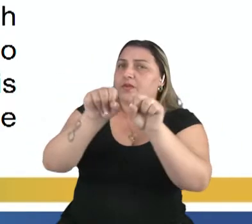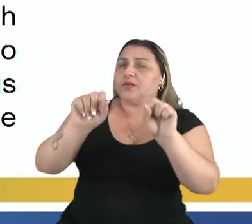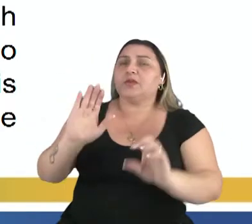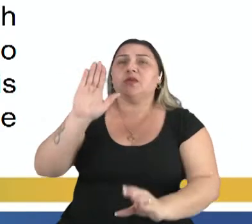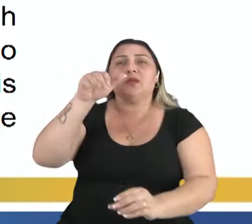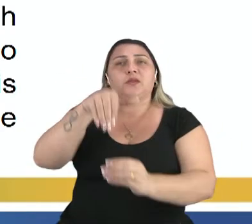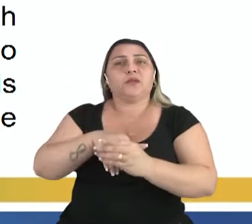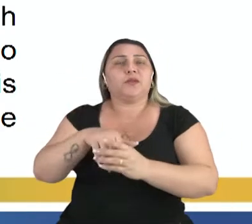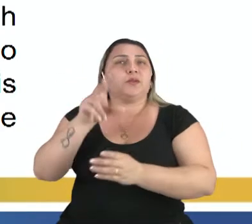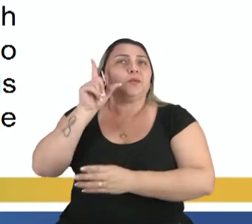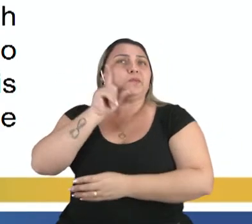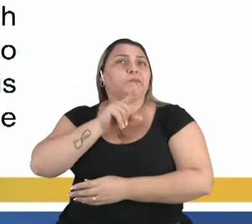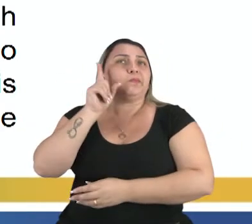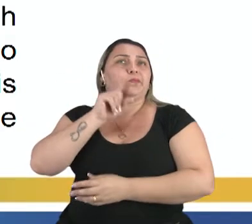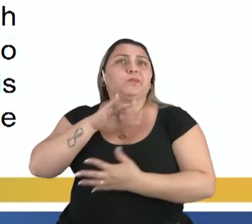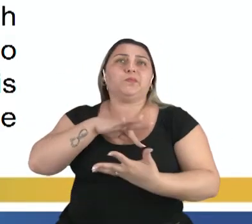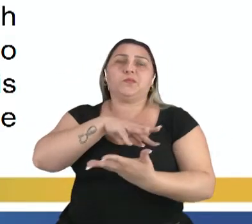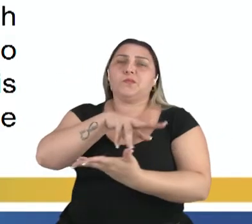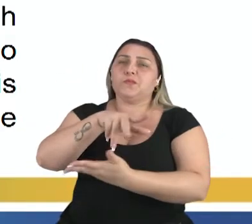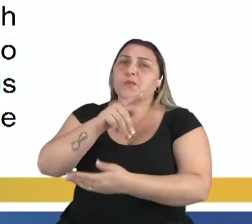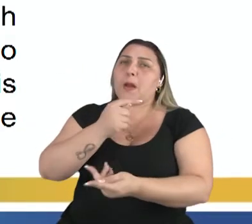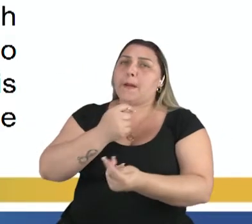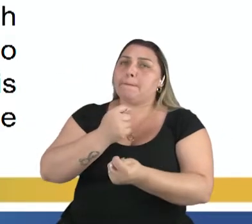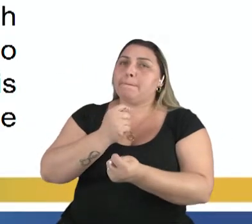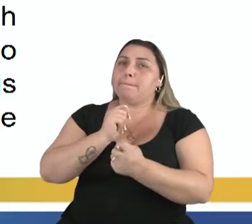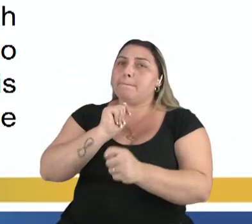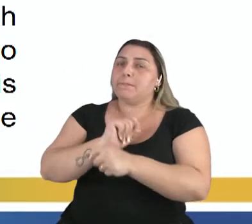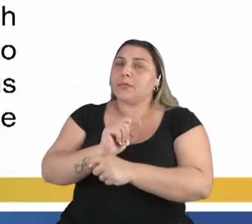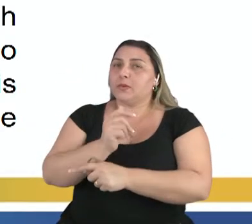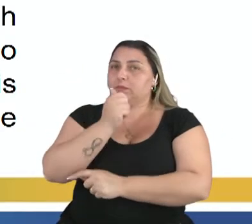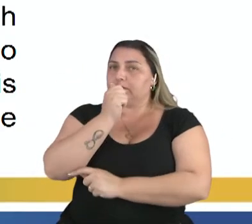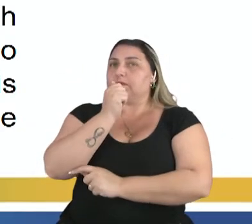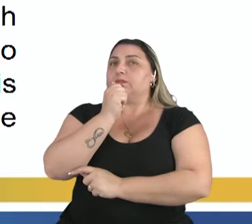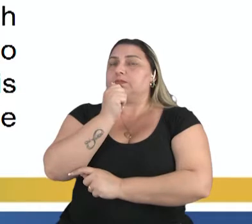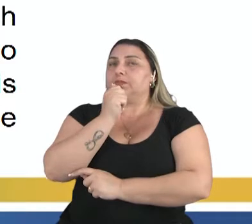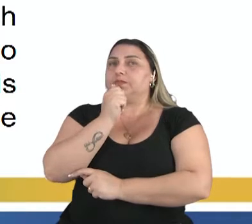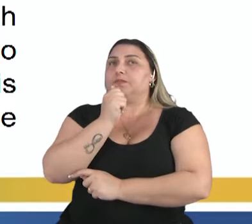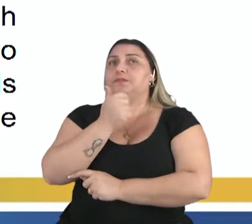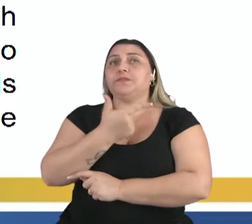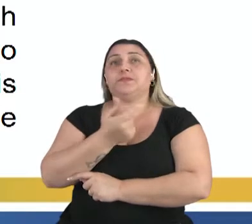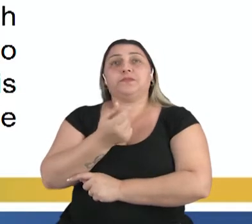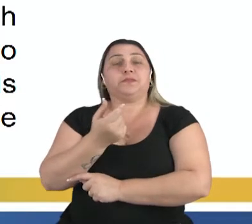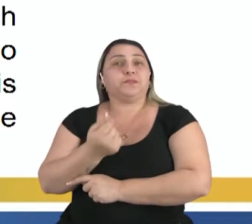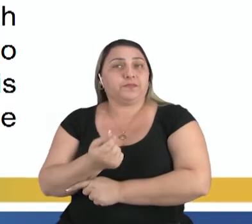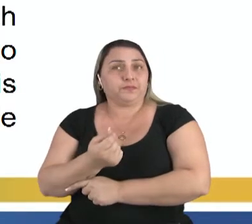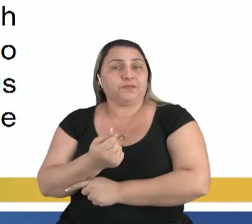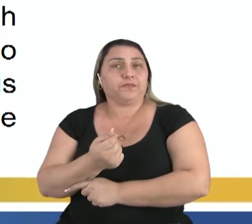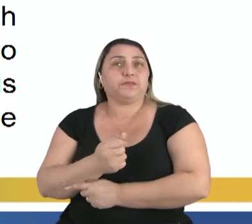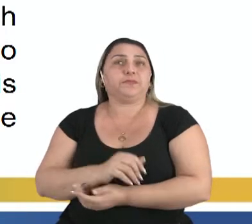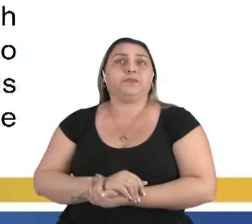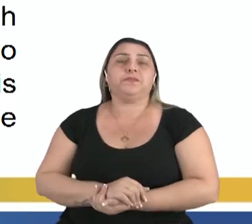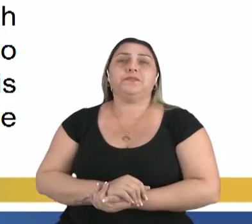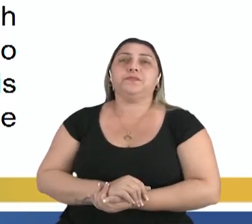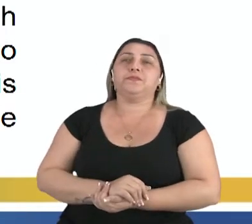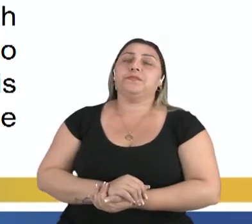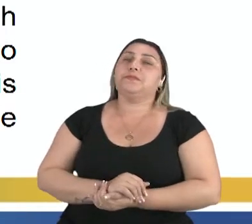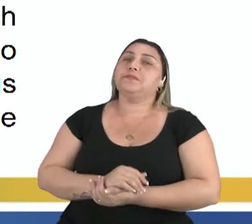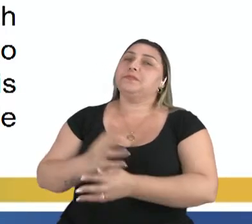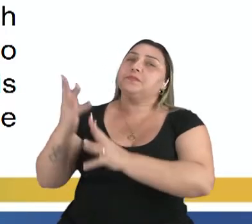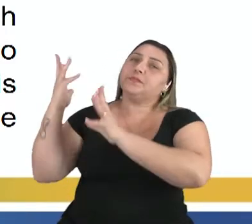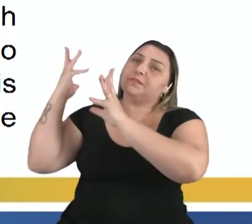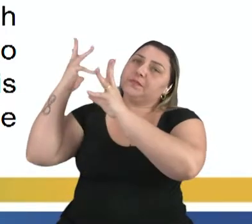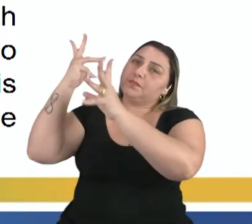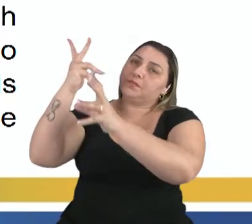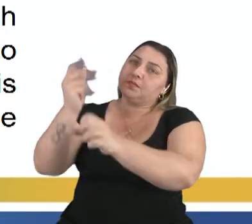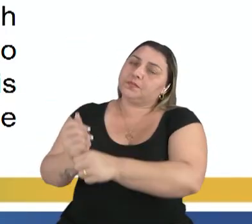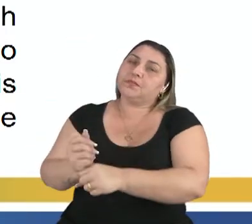eleitoral americano fez o mundo prender a respiração. Foi assim em 2000. Então, ele faz essa retomada de